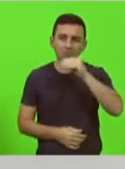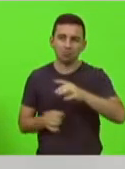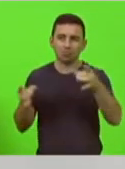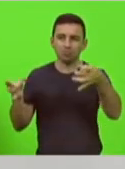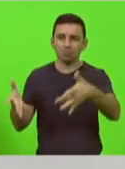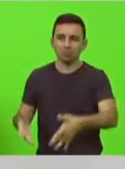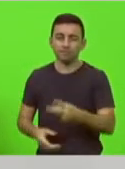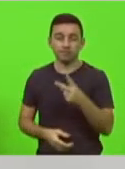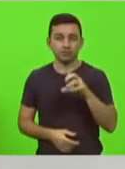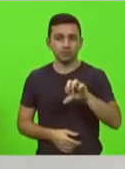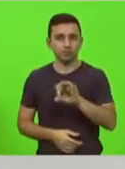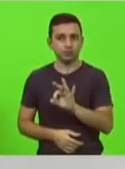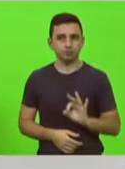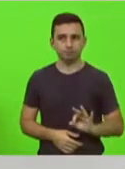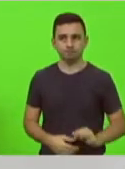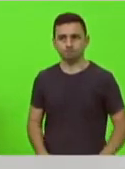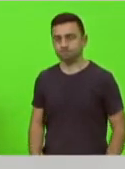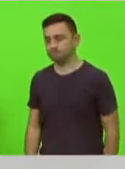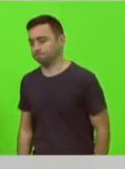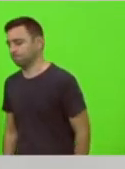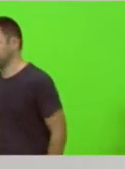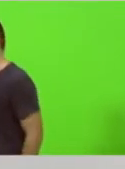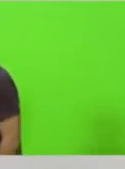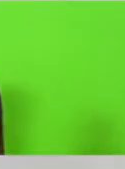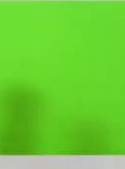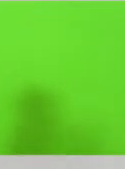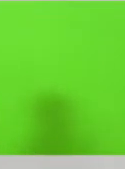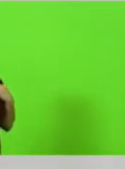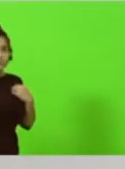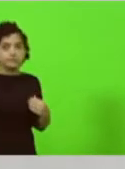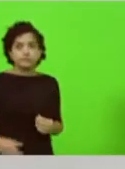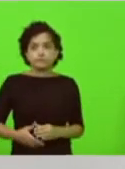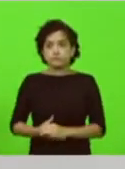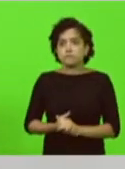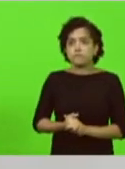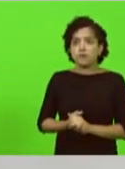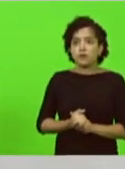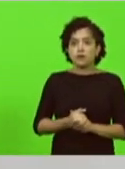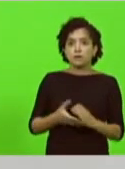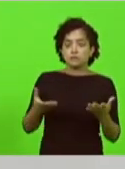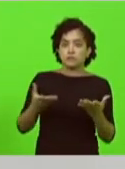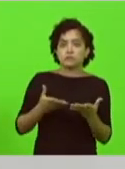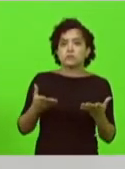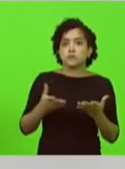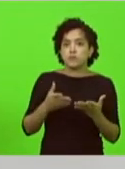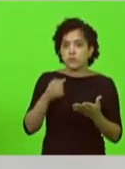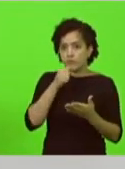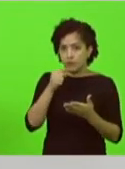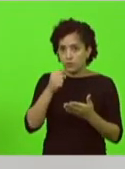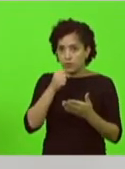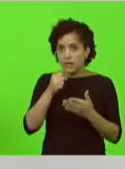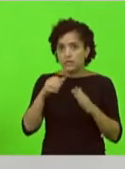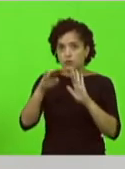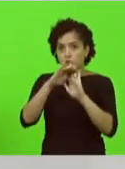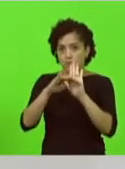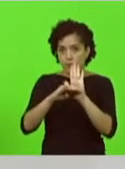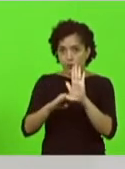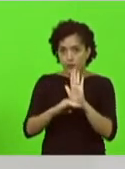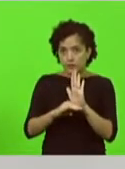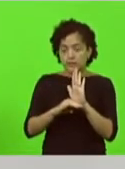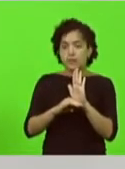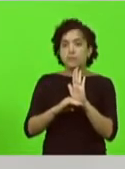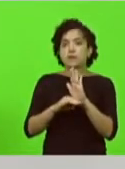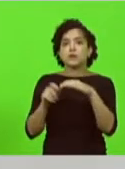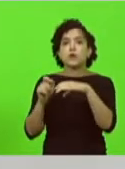29%. Nesse sentido, que eu quero dar uma repercussão, uma reportagem veiculada no programa Fantástico do último